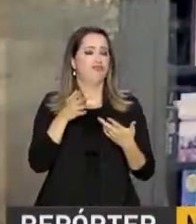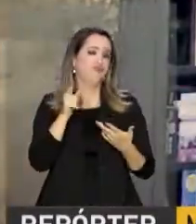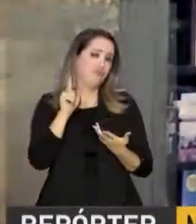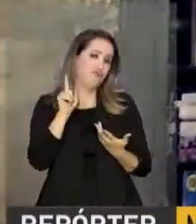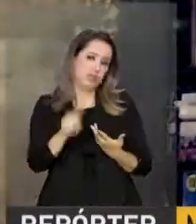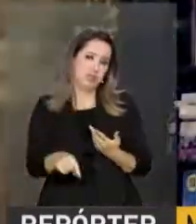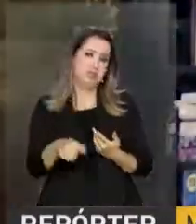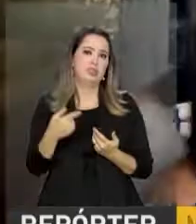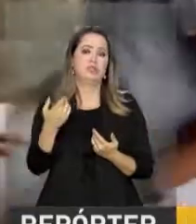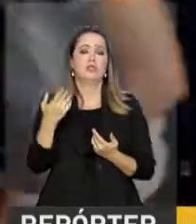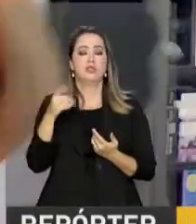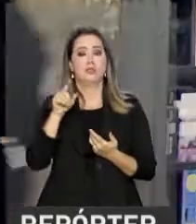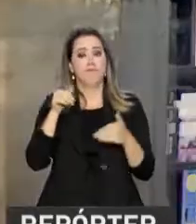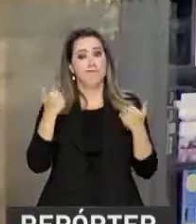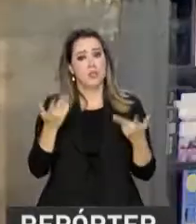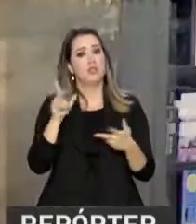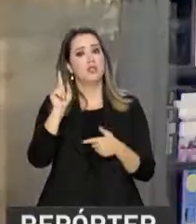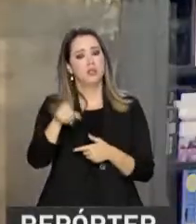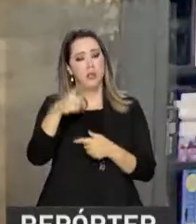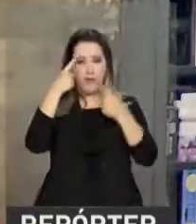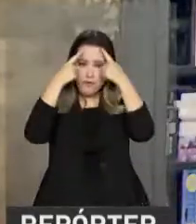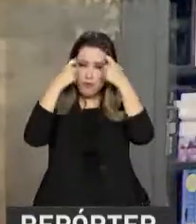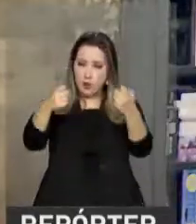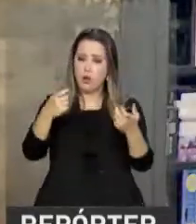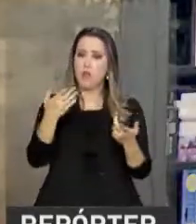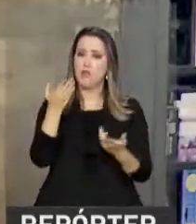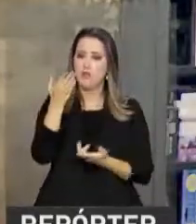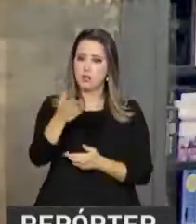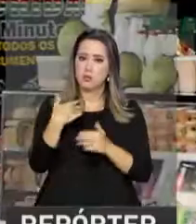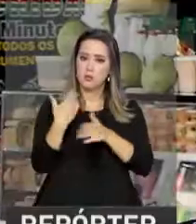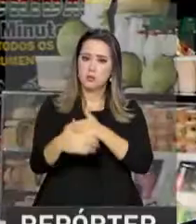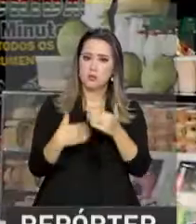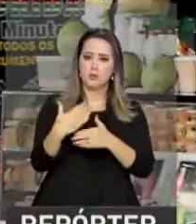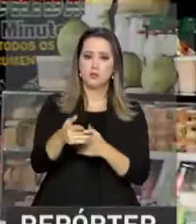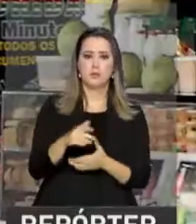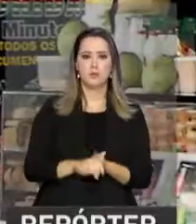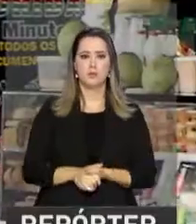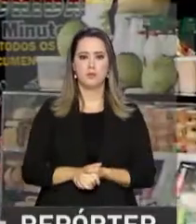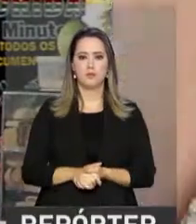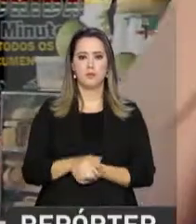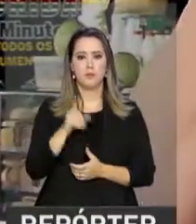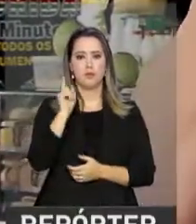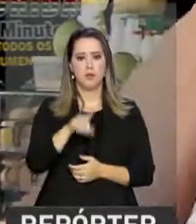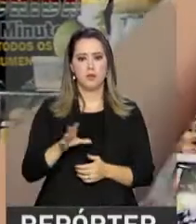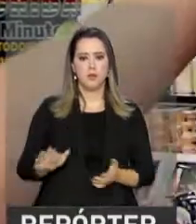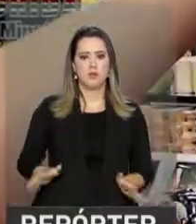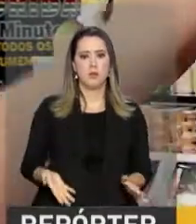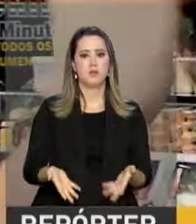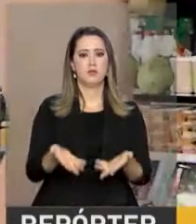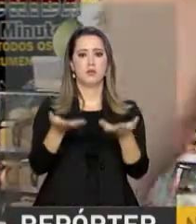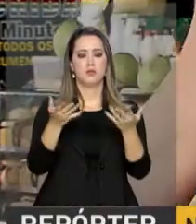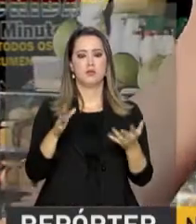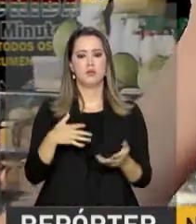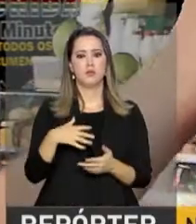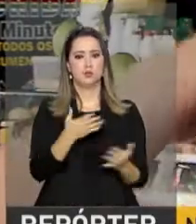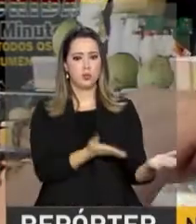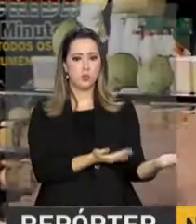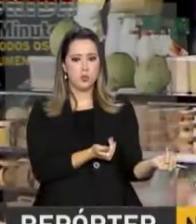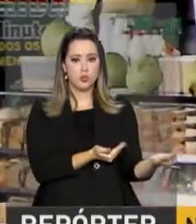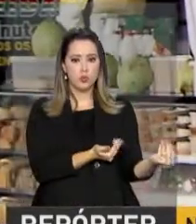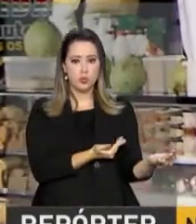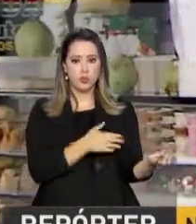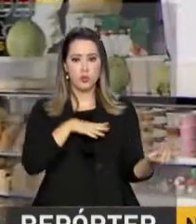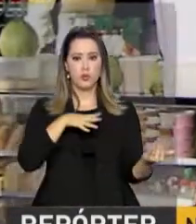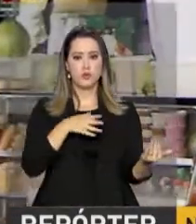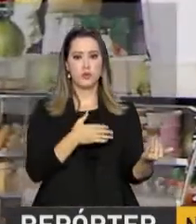é terrível violência continuar realmente estimula a o adolescente